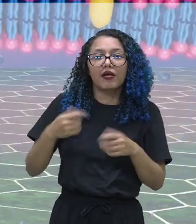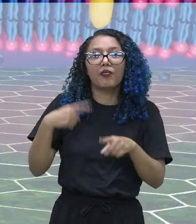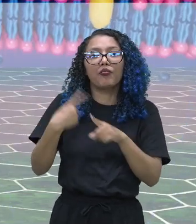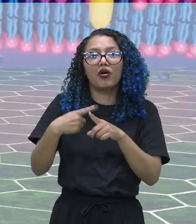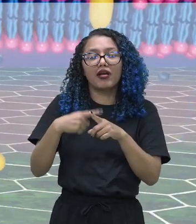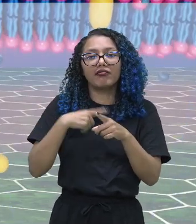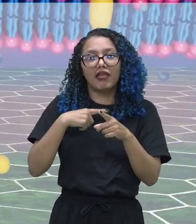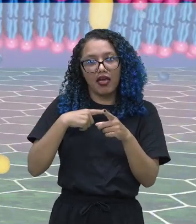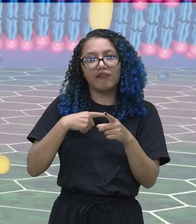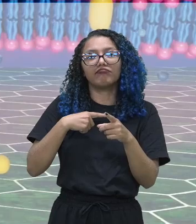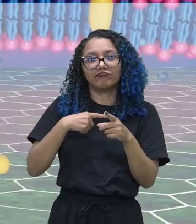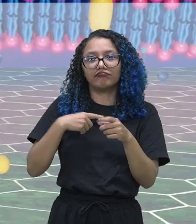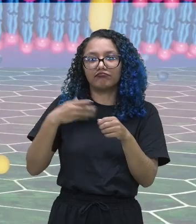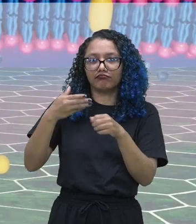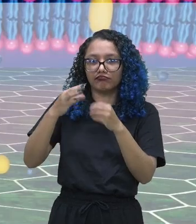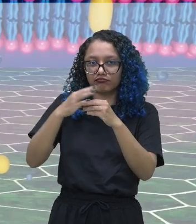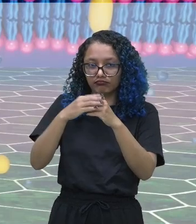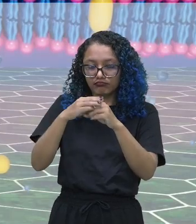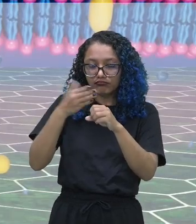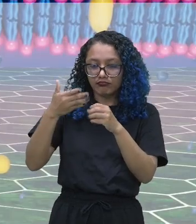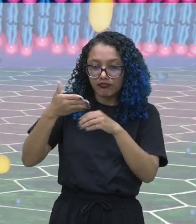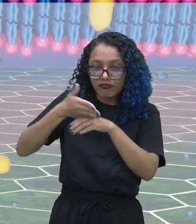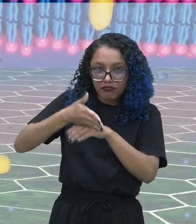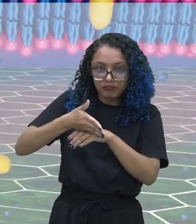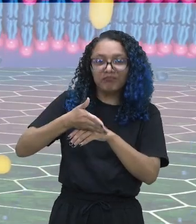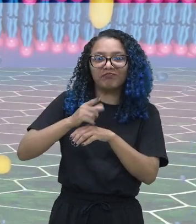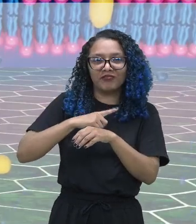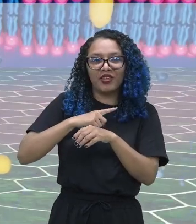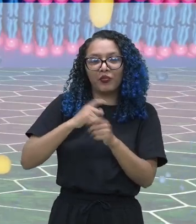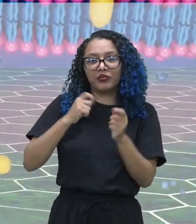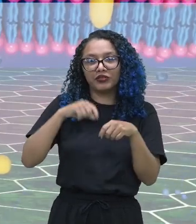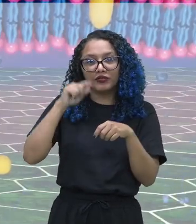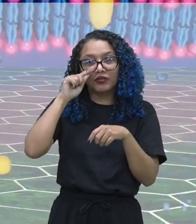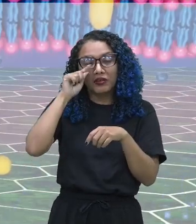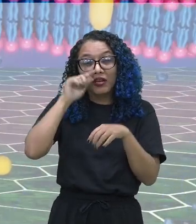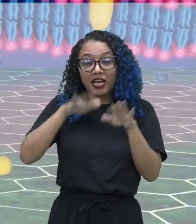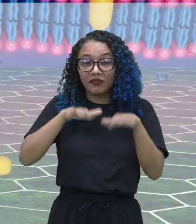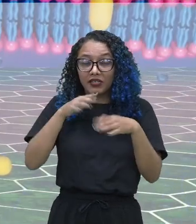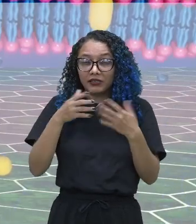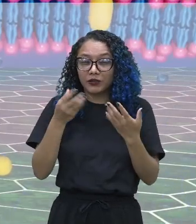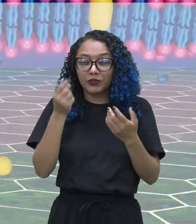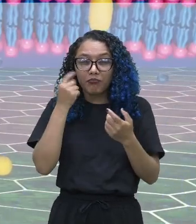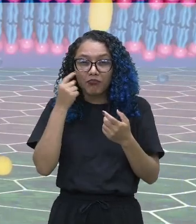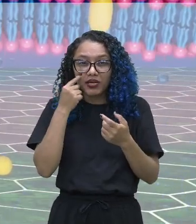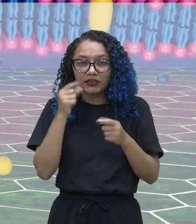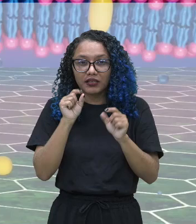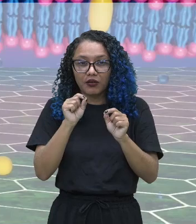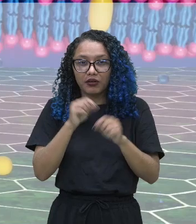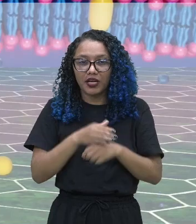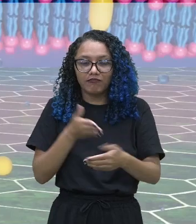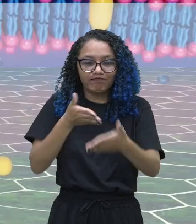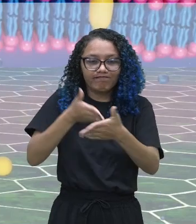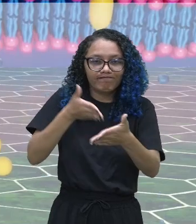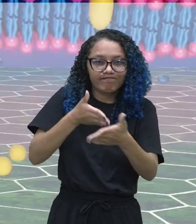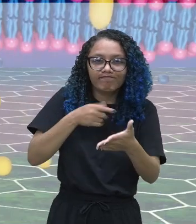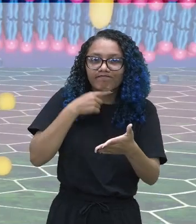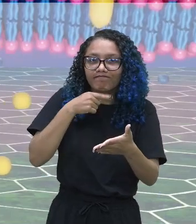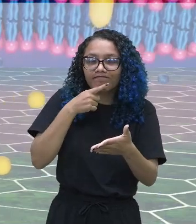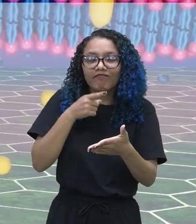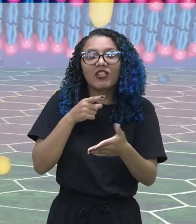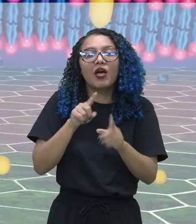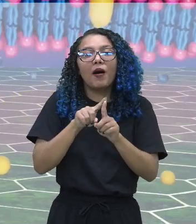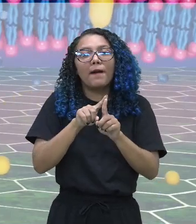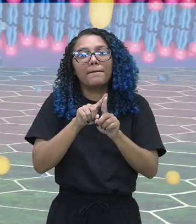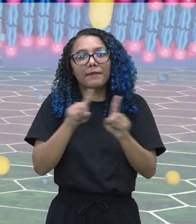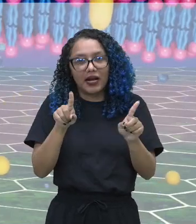que nós ali até imaginamos que ela é, né, impermeável, que não permitiria, mas sim, permite.